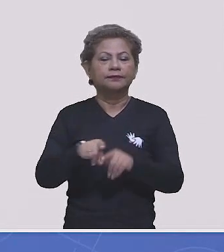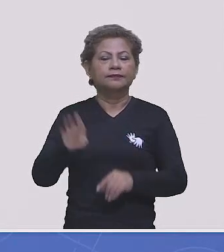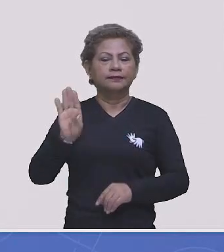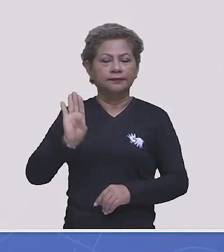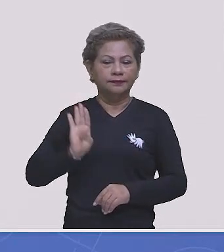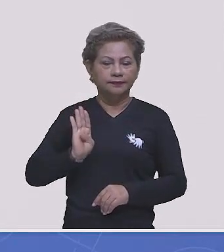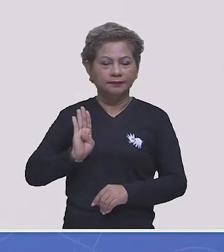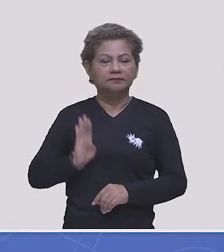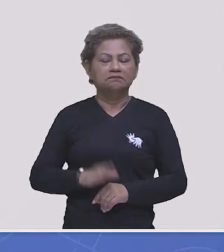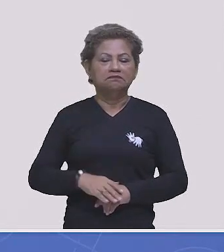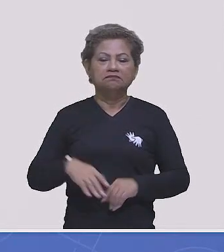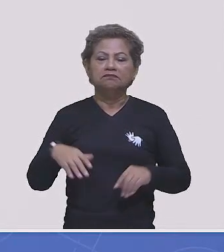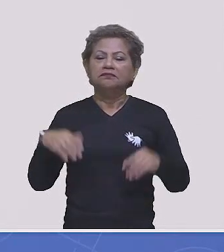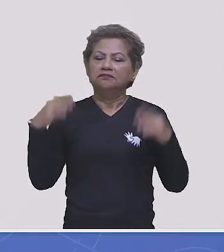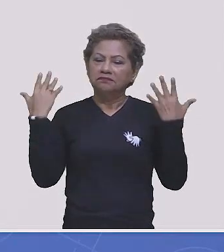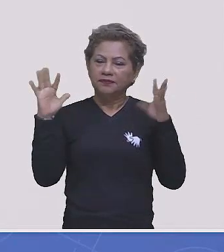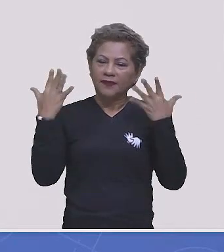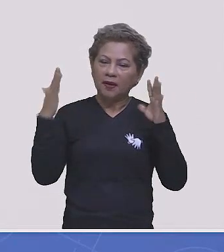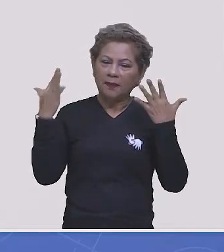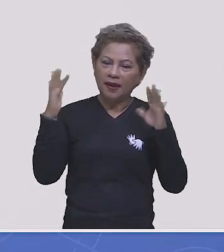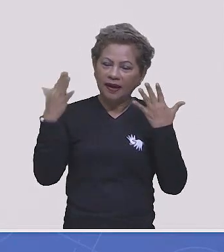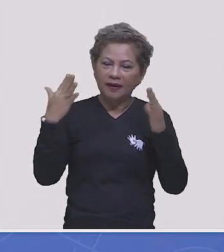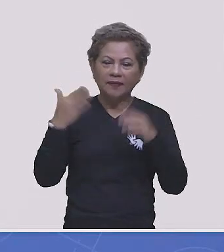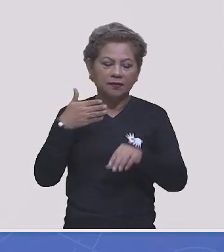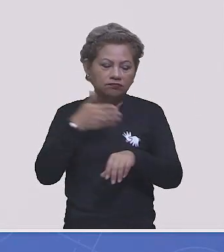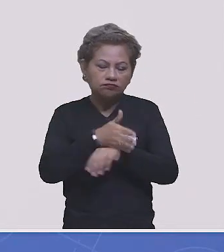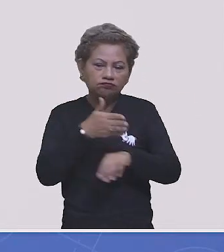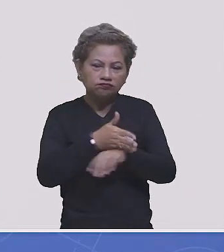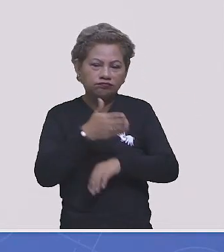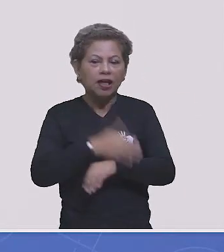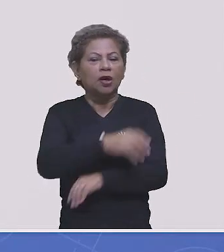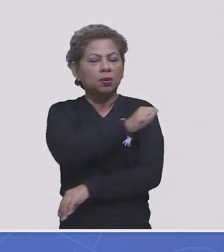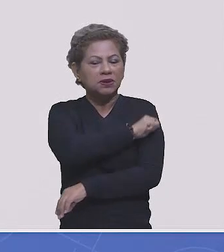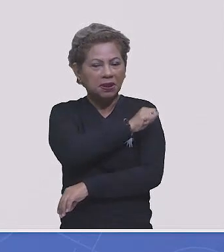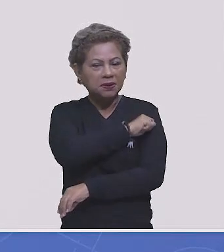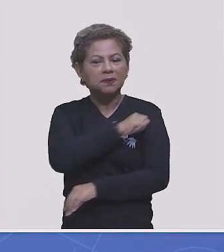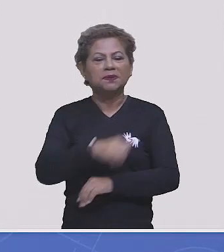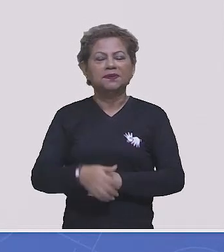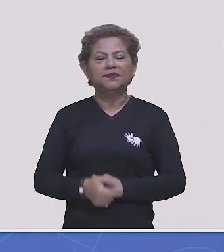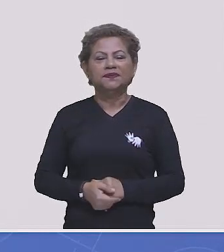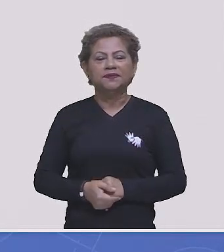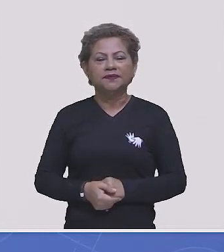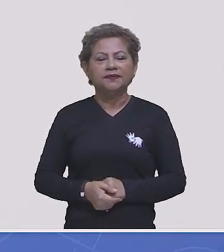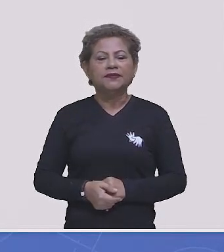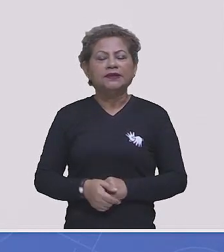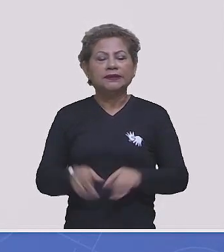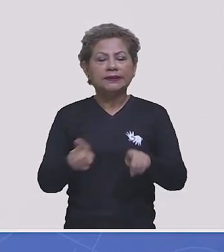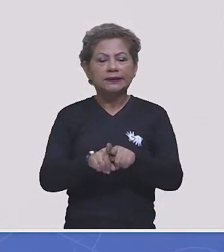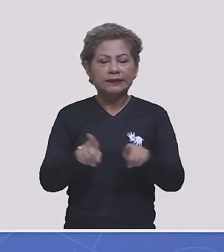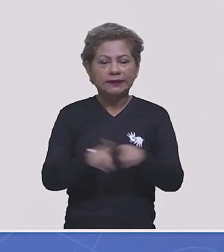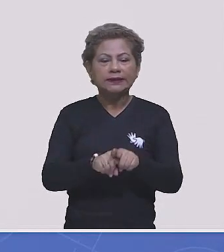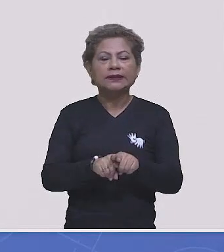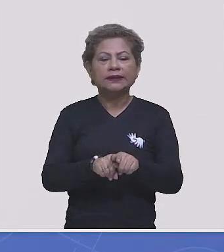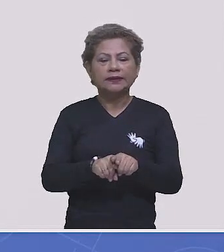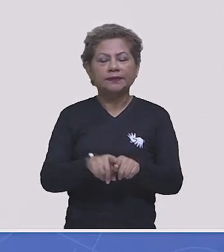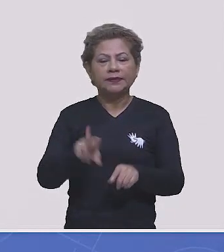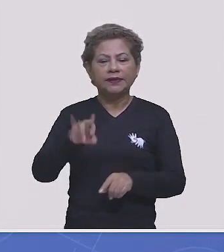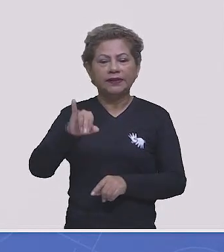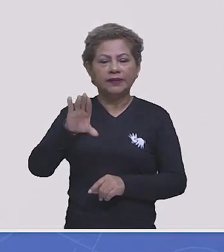de ver da participação de vocês. Vamos lá? O Ricardo colocou também que é a